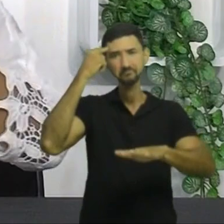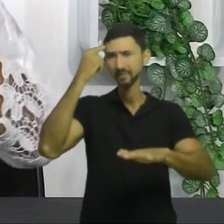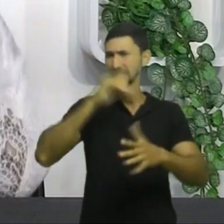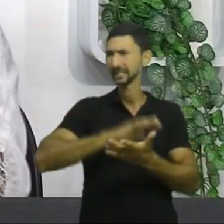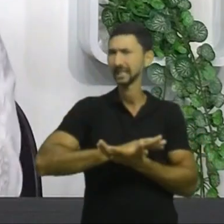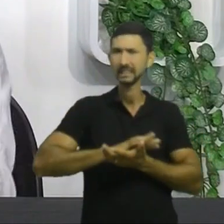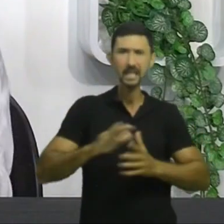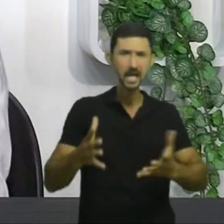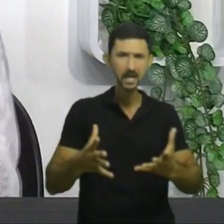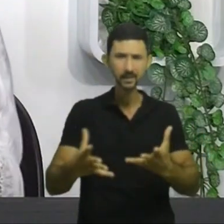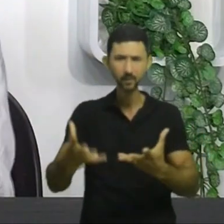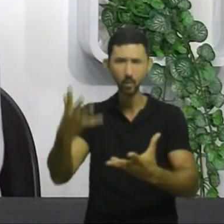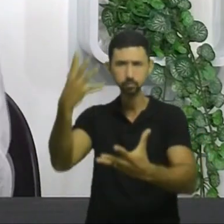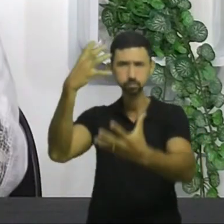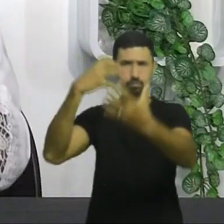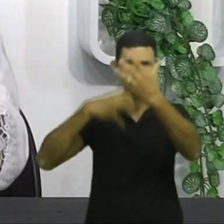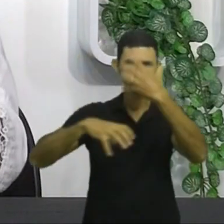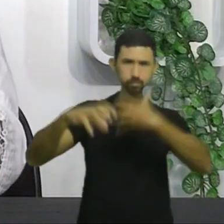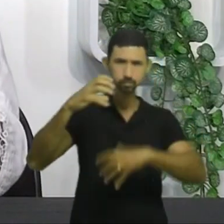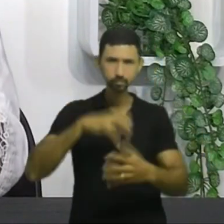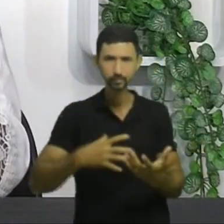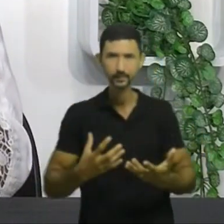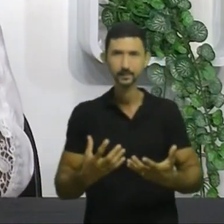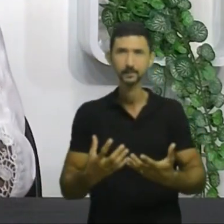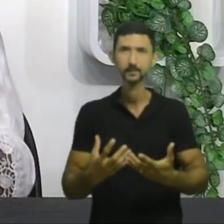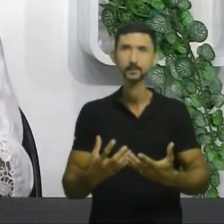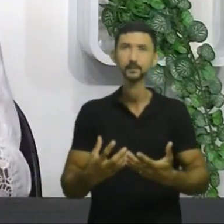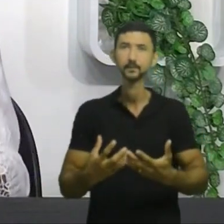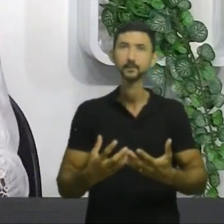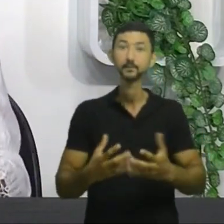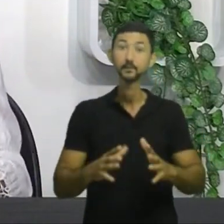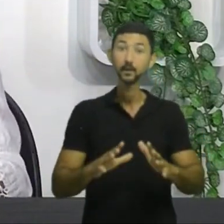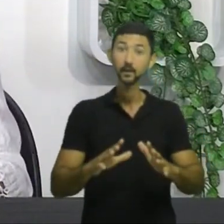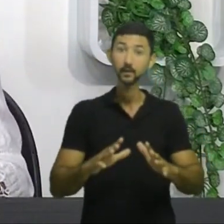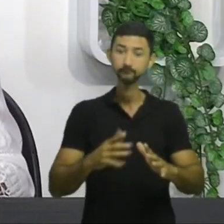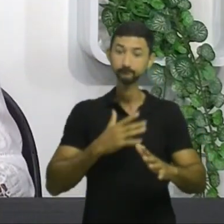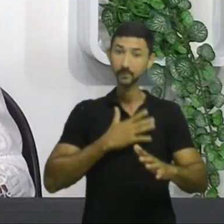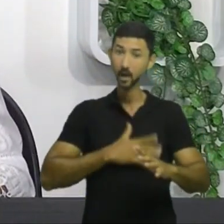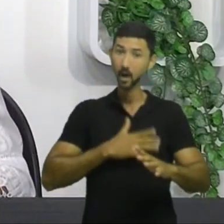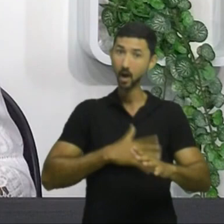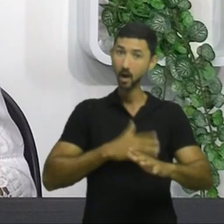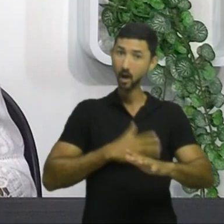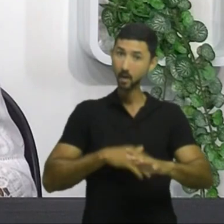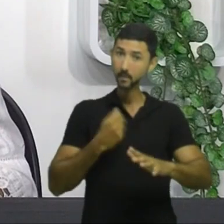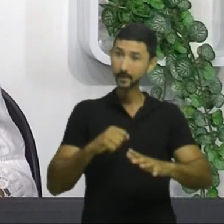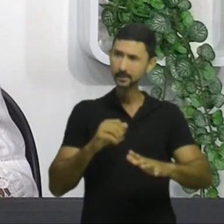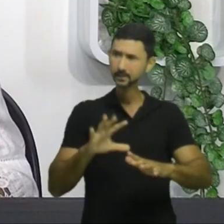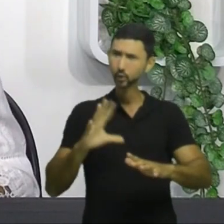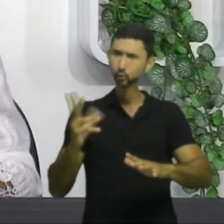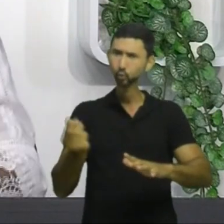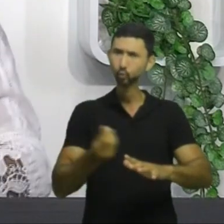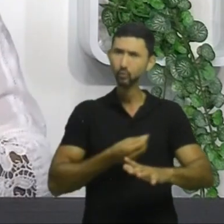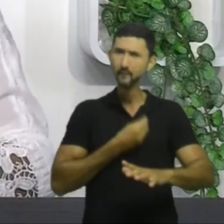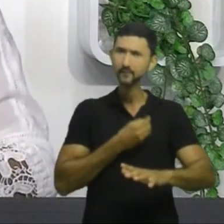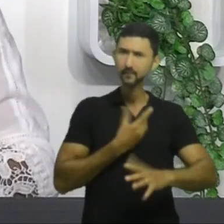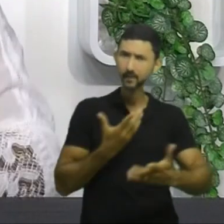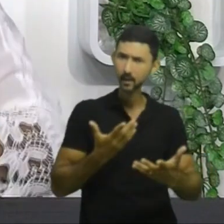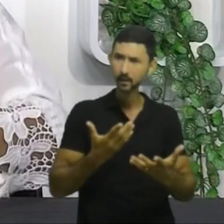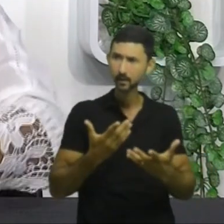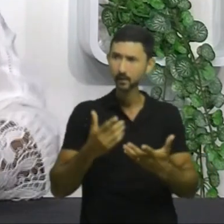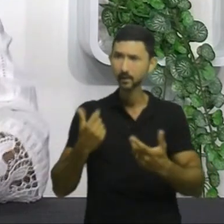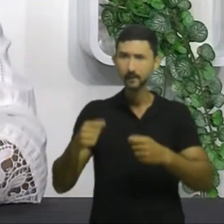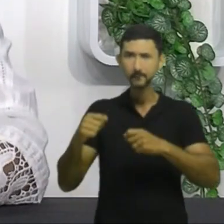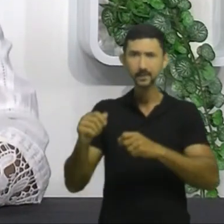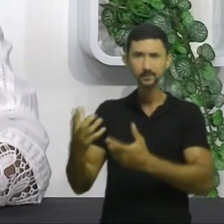sendo engolidos. Ei, será que eu preciso disso tudo para viver? Será que eu preciso